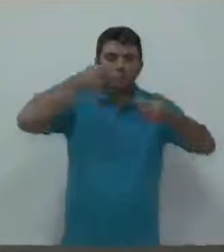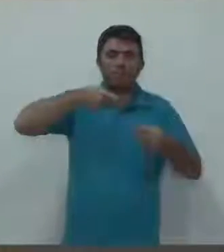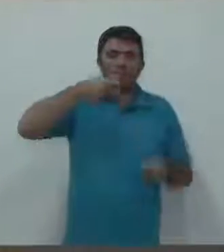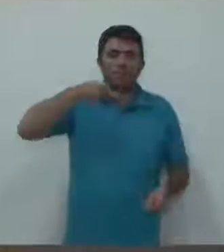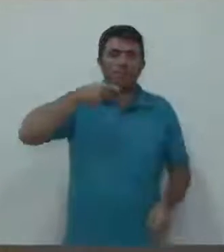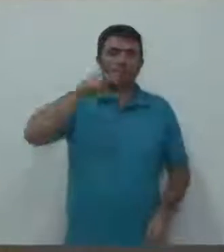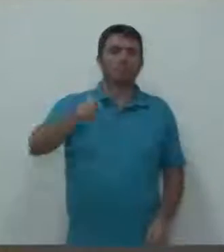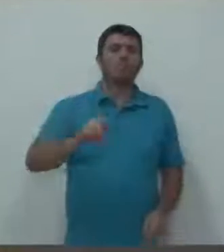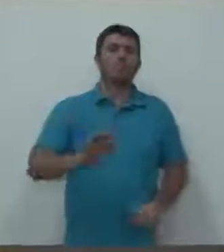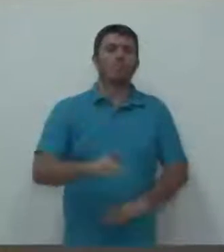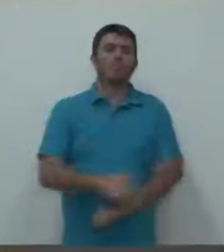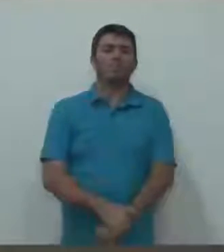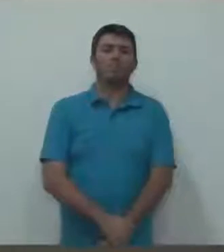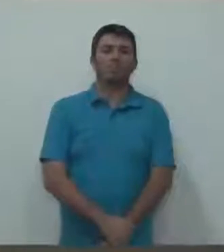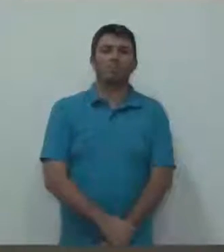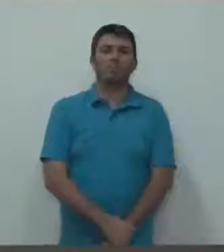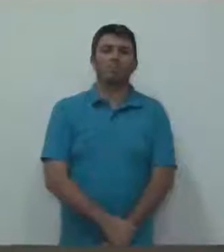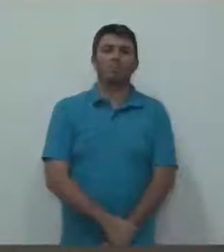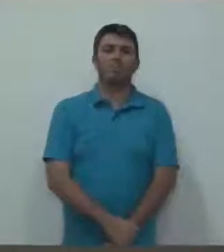deixar claro.